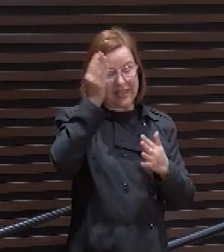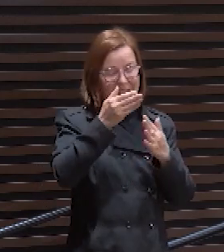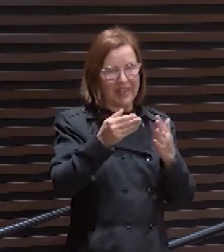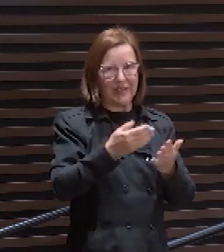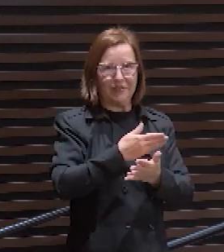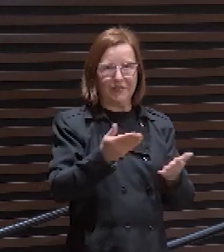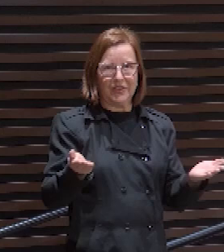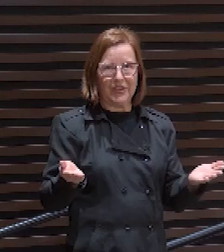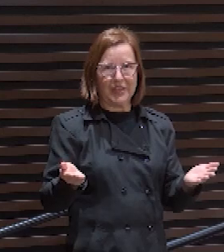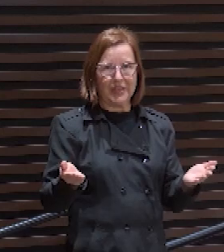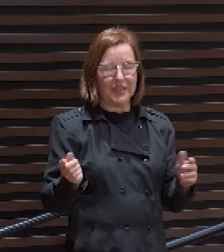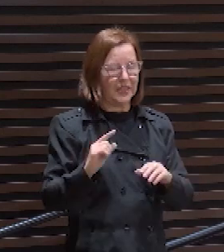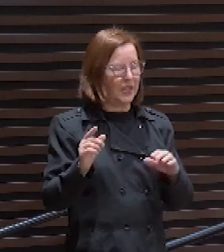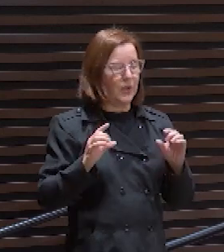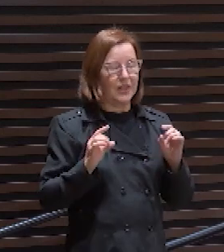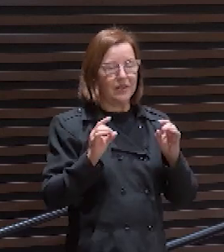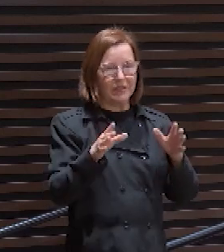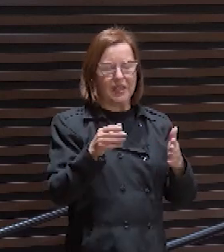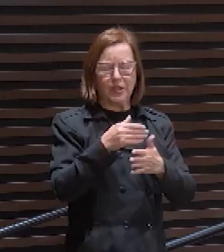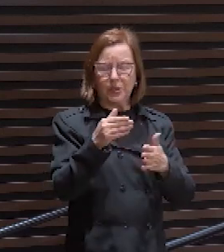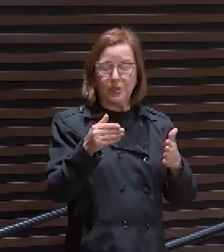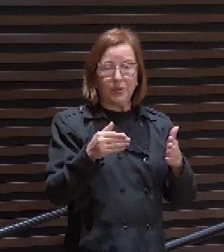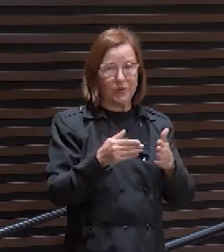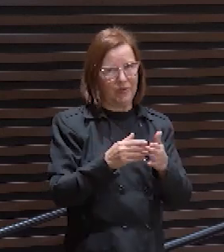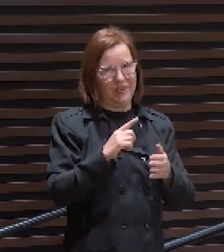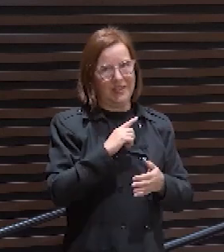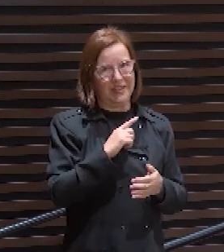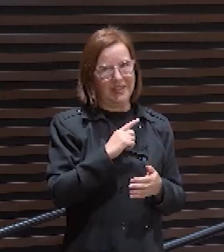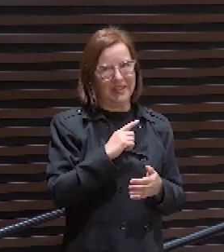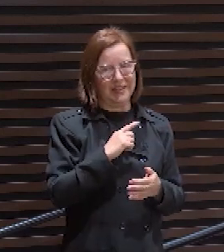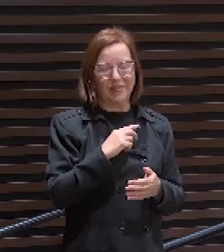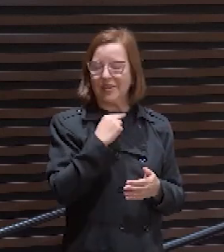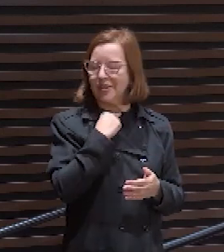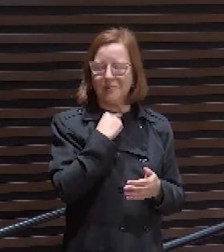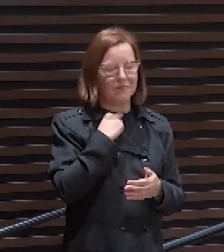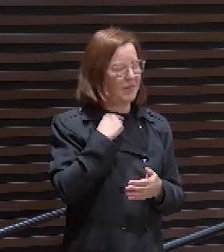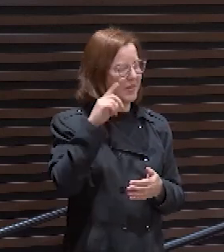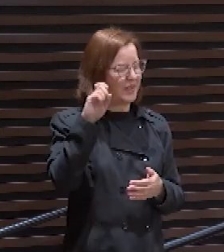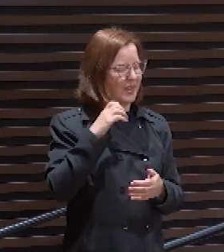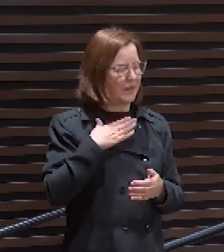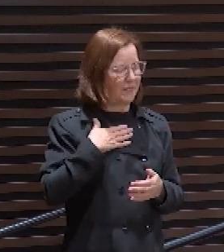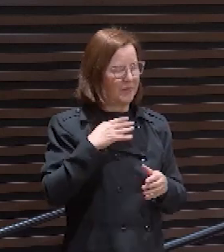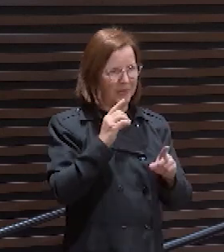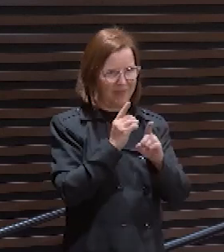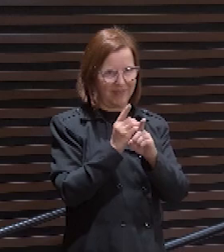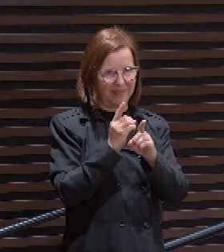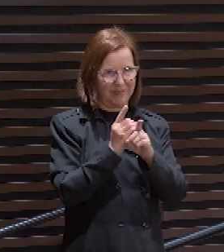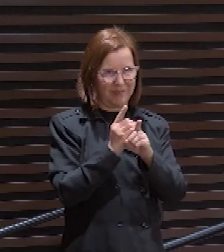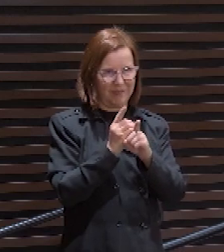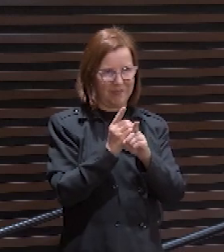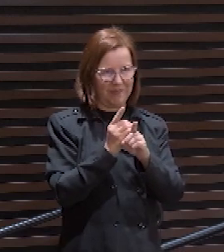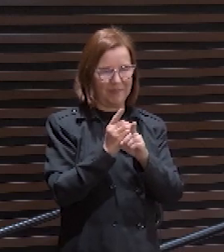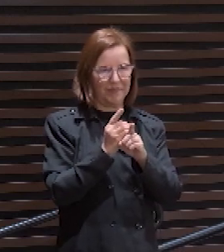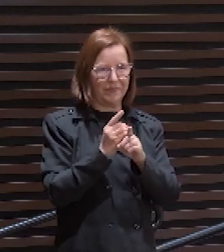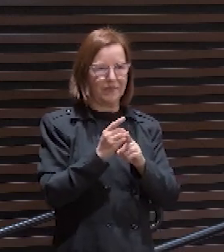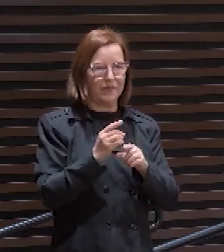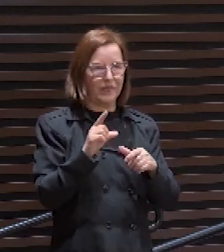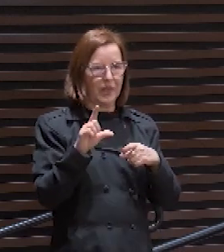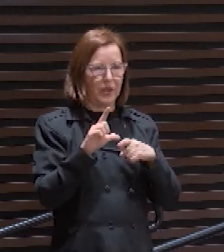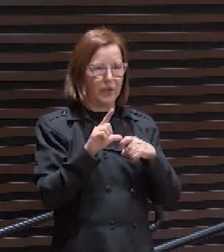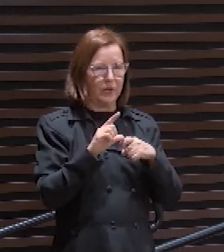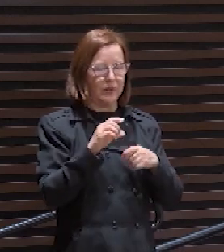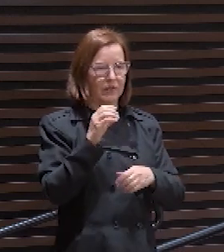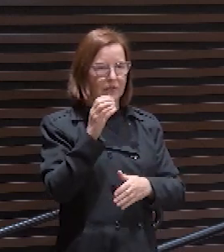vós não renuncia a tudo quanto tem, não pode ser meu discípulo. Lucas